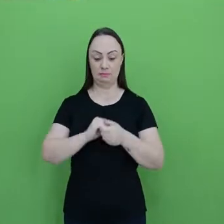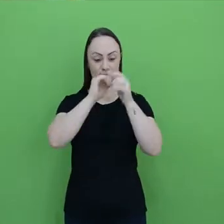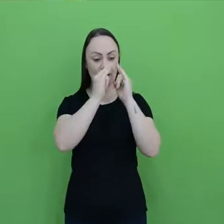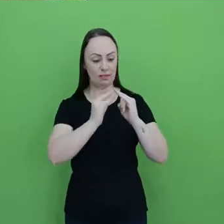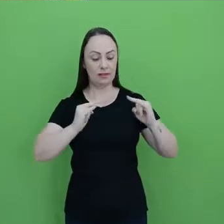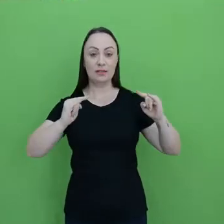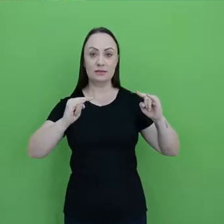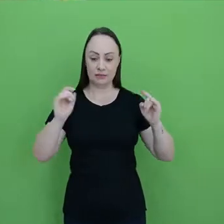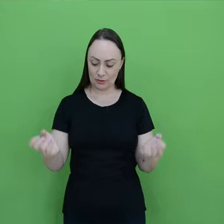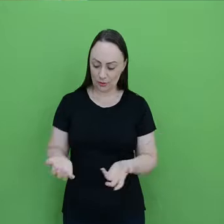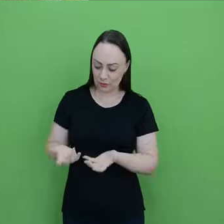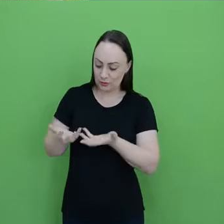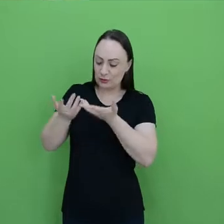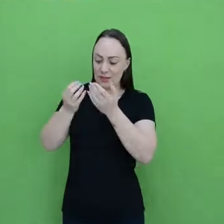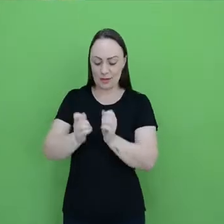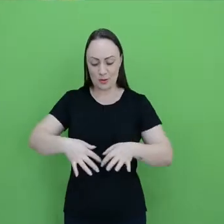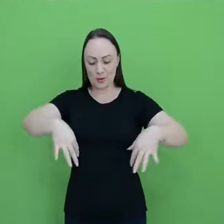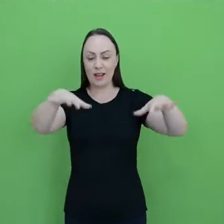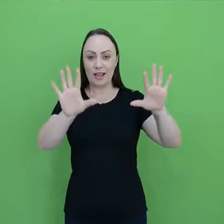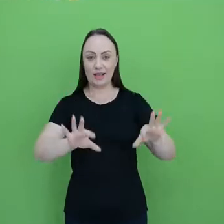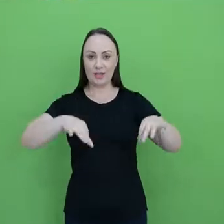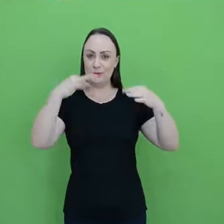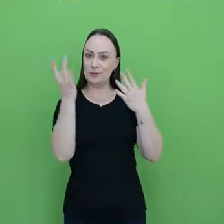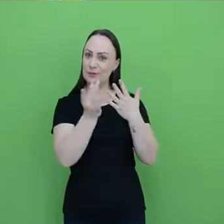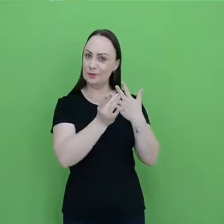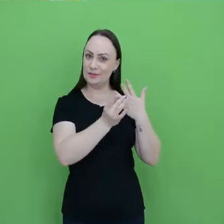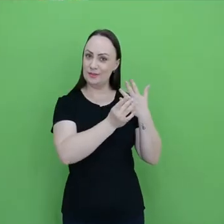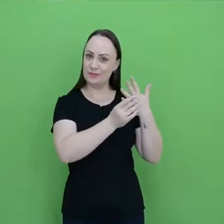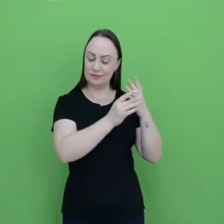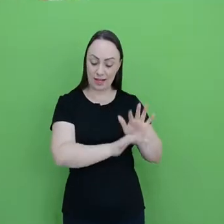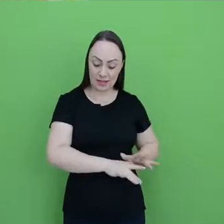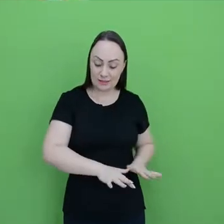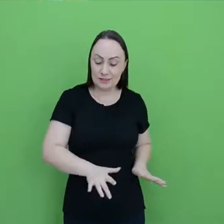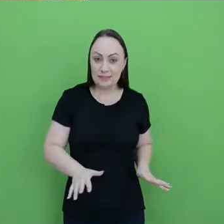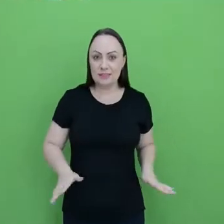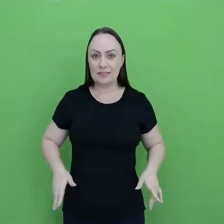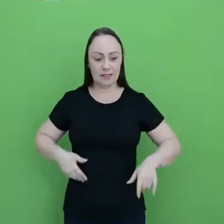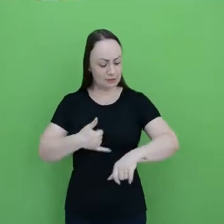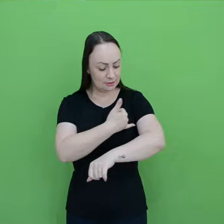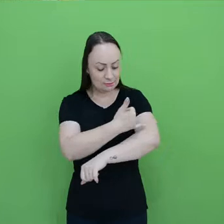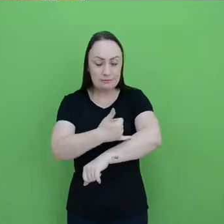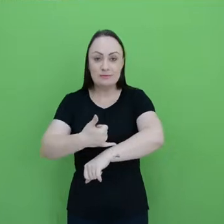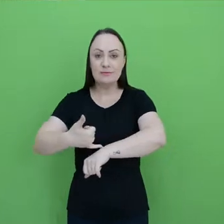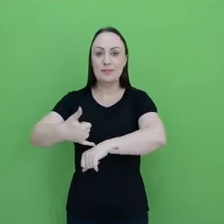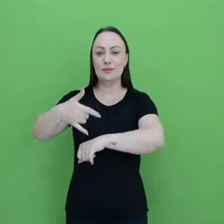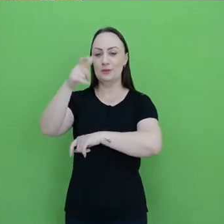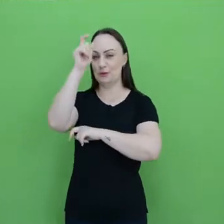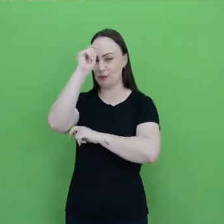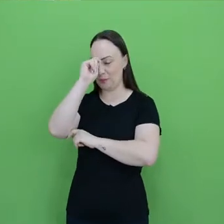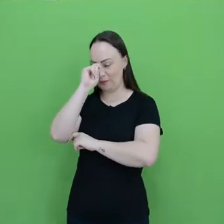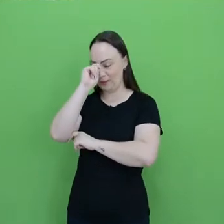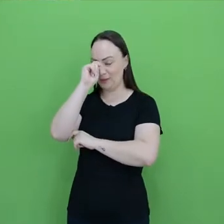A tenda e a fogueira, o lenço, o anel, a saia, a tatuagem,